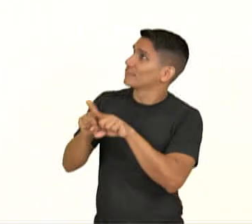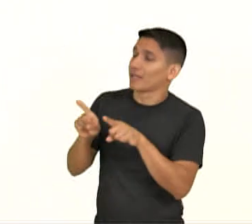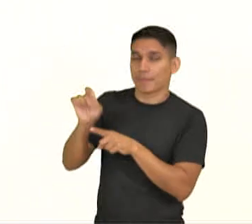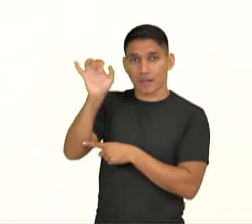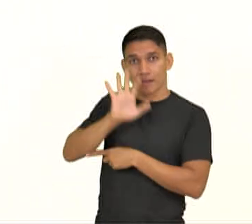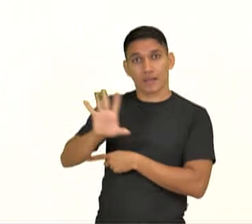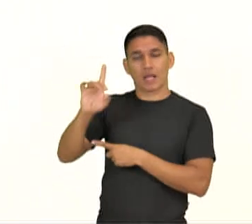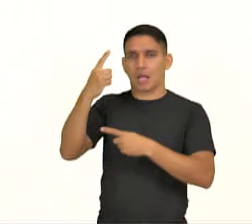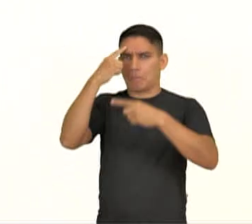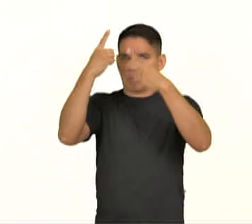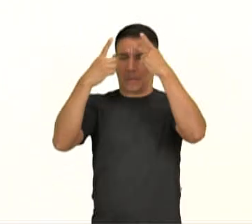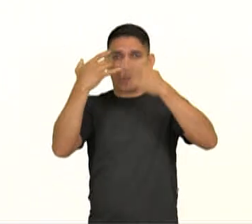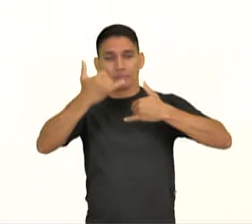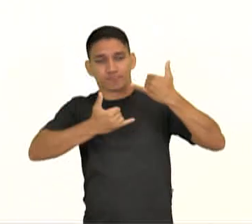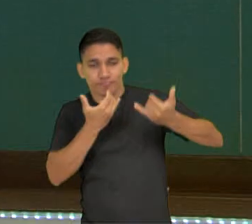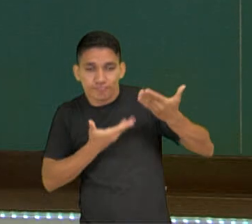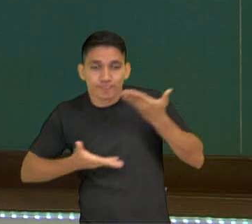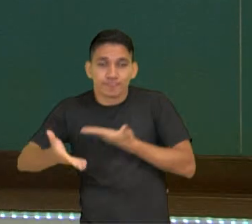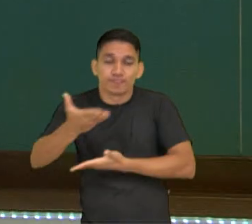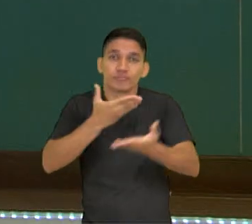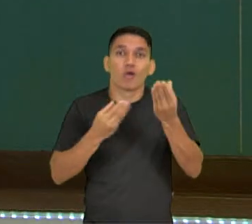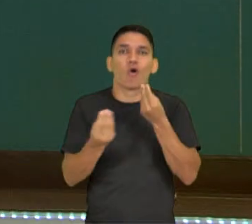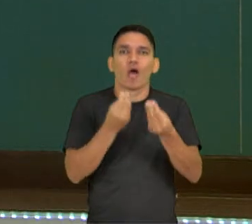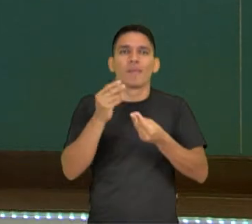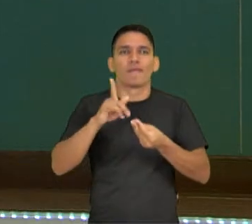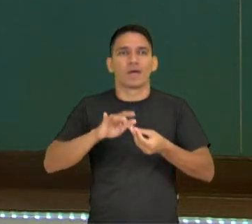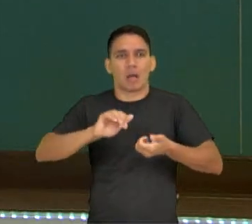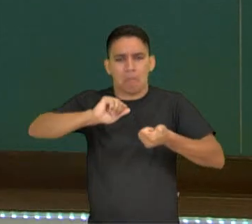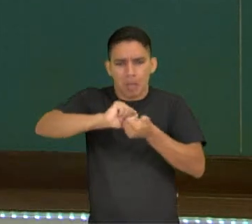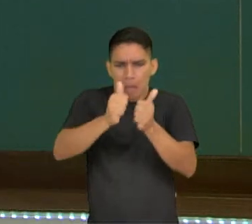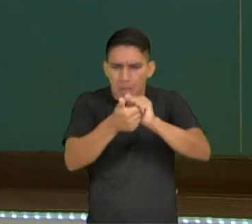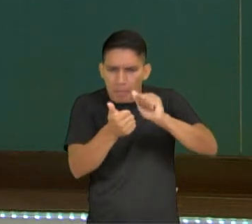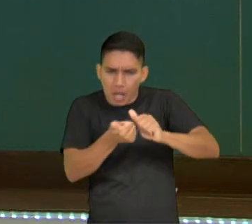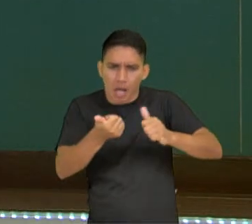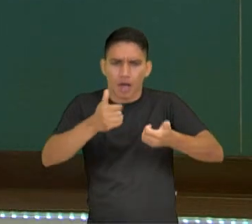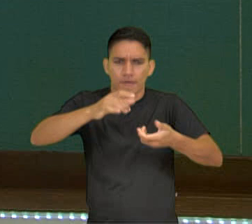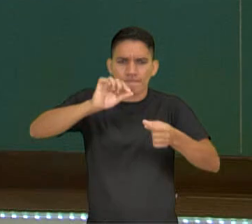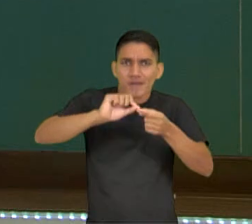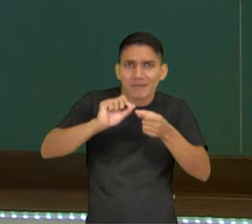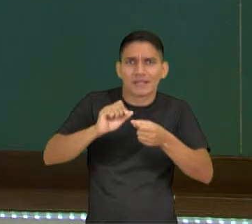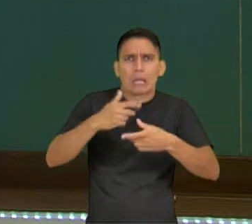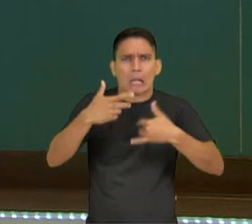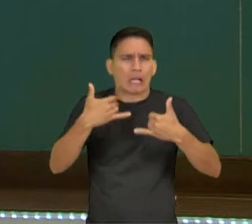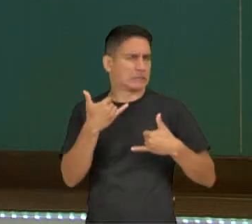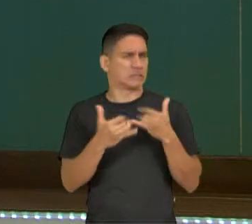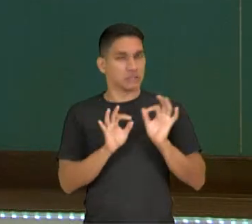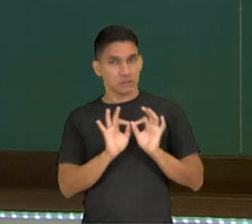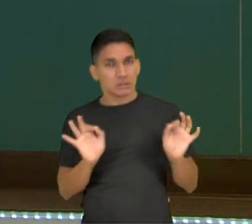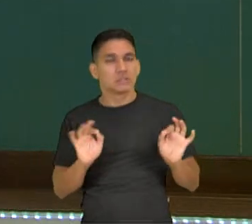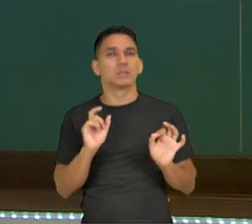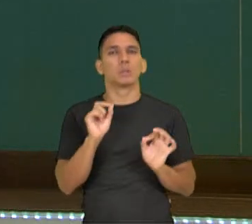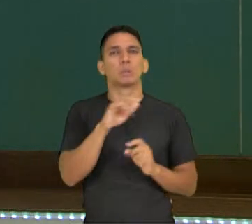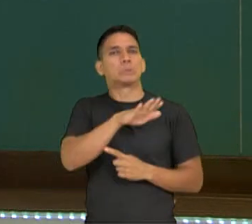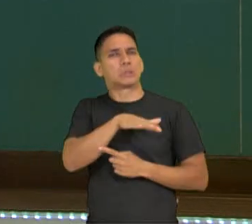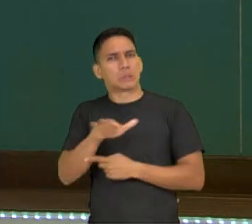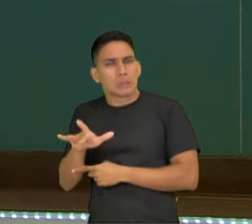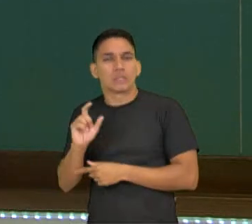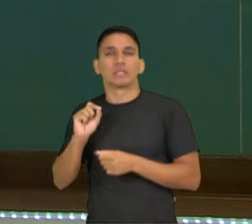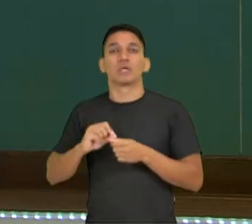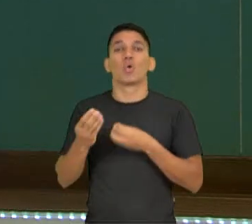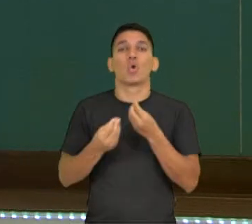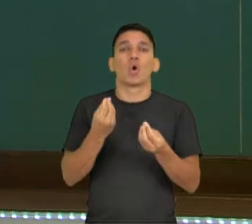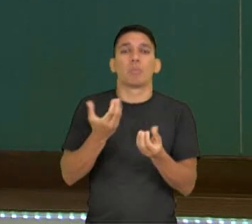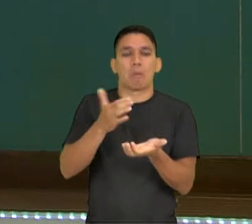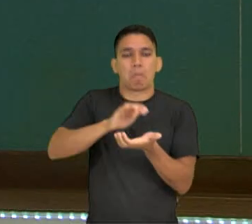de criatividade, para você criar, vocês vão montar aqui no caso é uma brincadeira bem simplesinha assim, né, infantil até, de